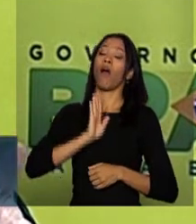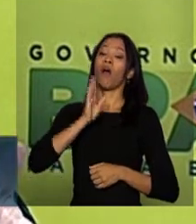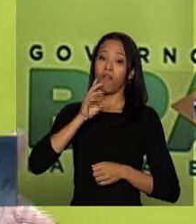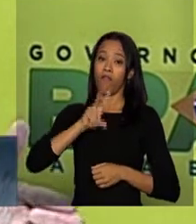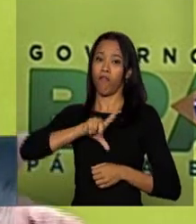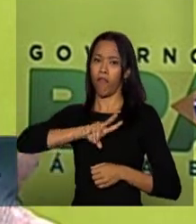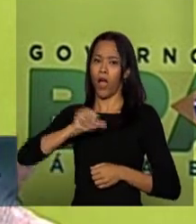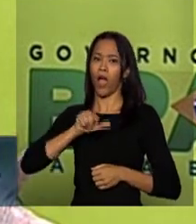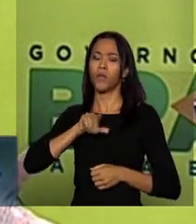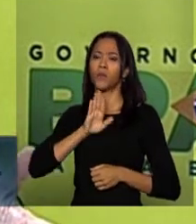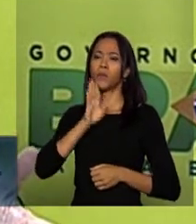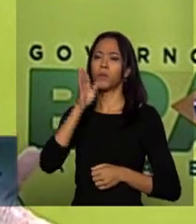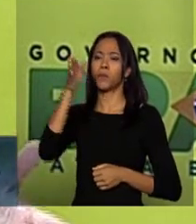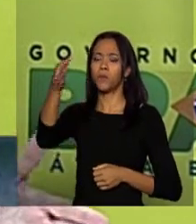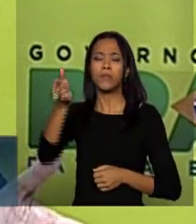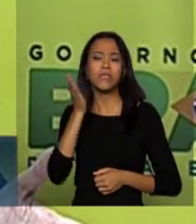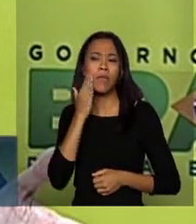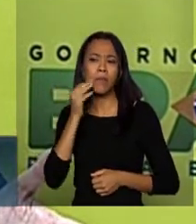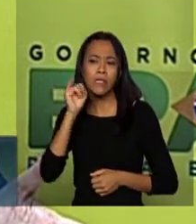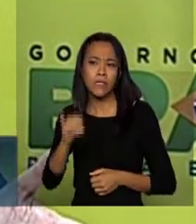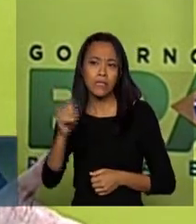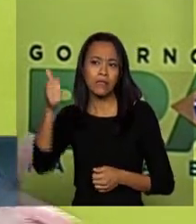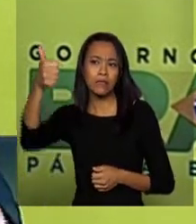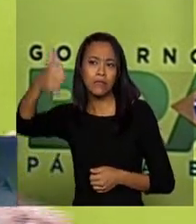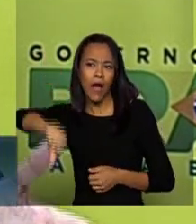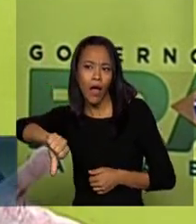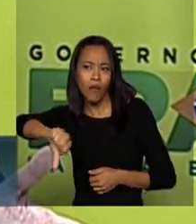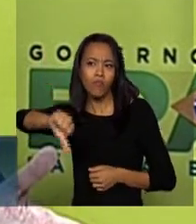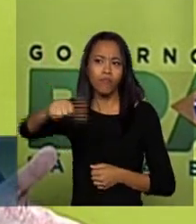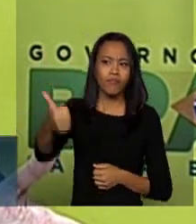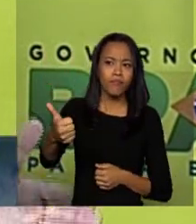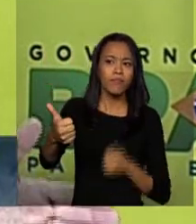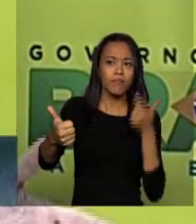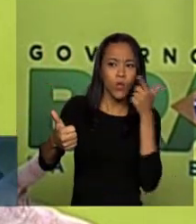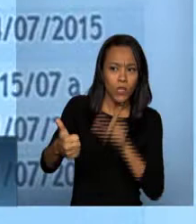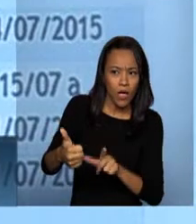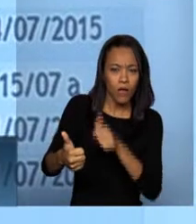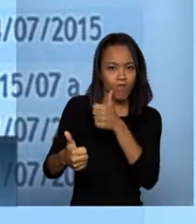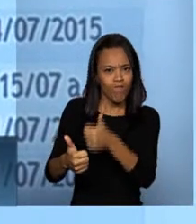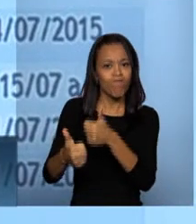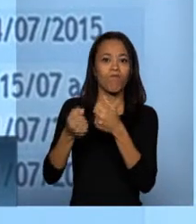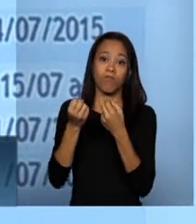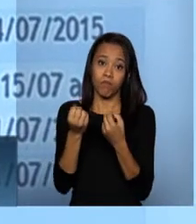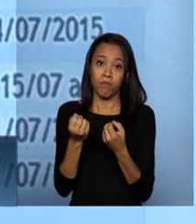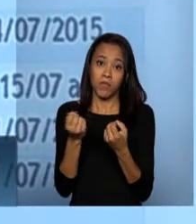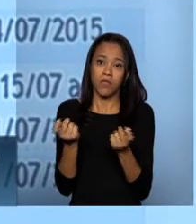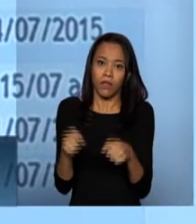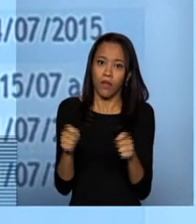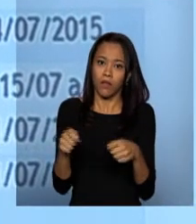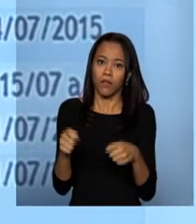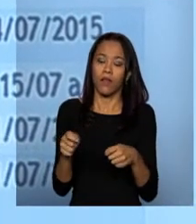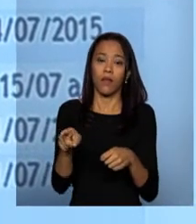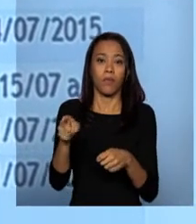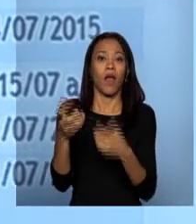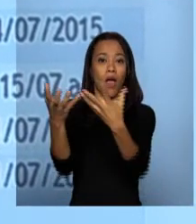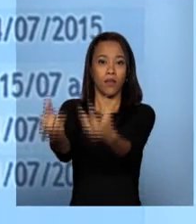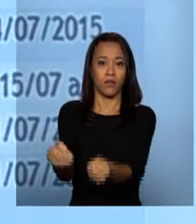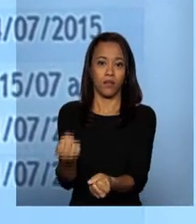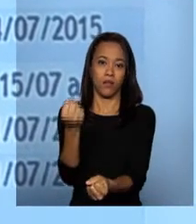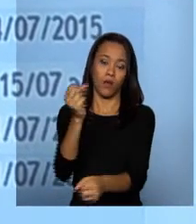se certificar das condições da rede, se estão em condições de receber esse